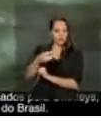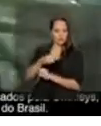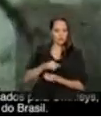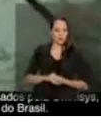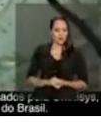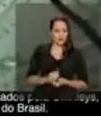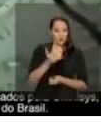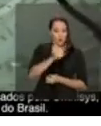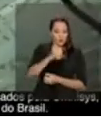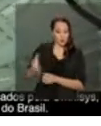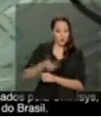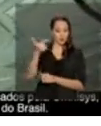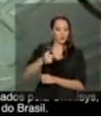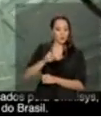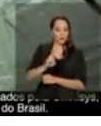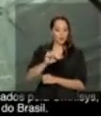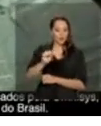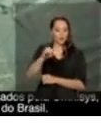e um radar secundário,